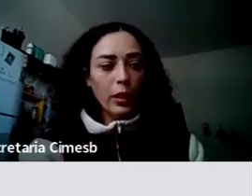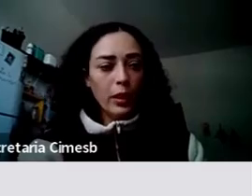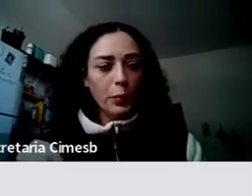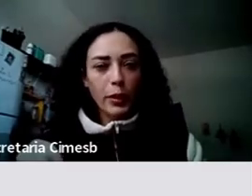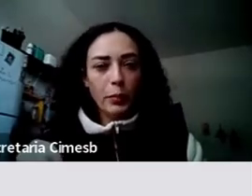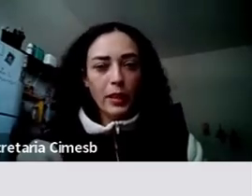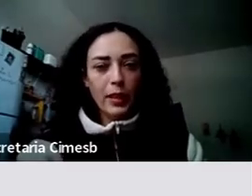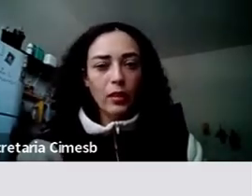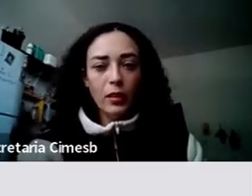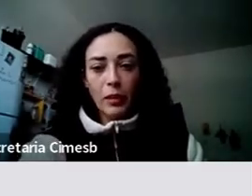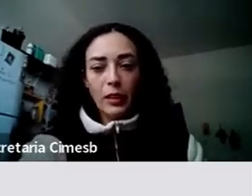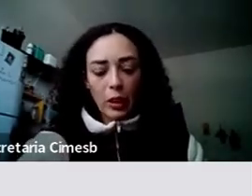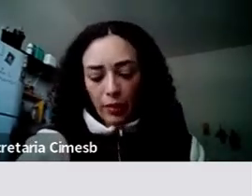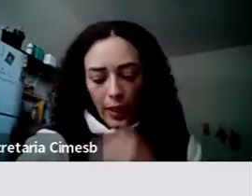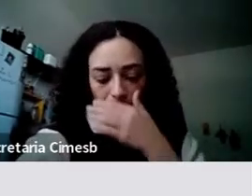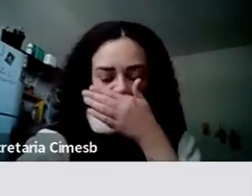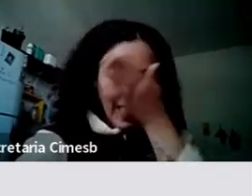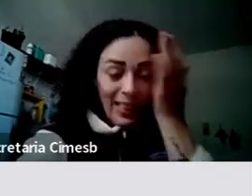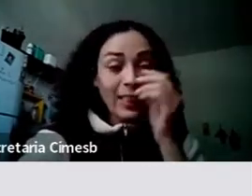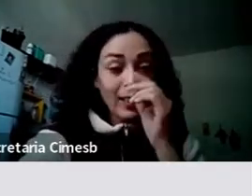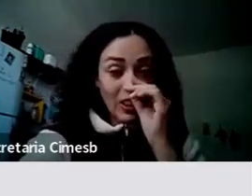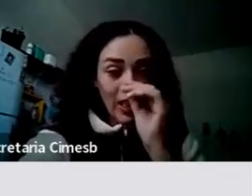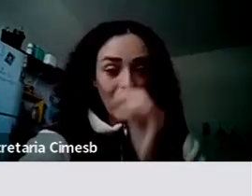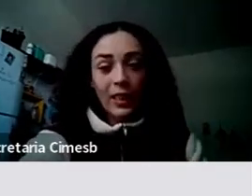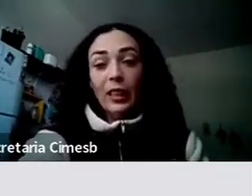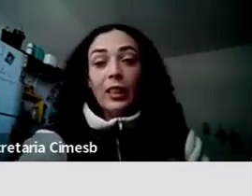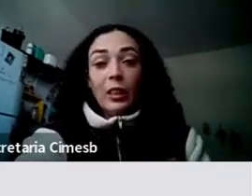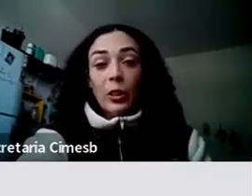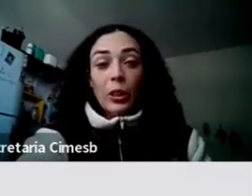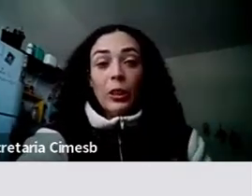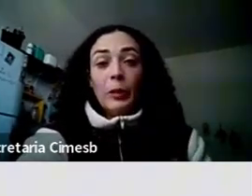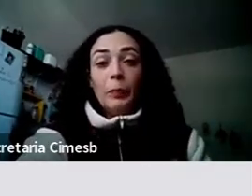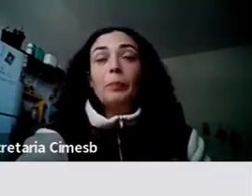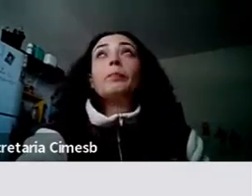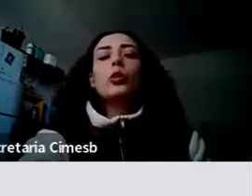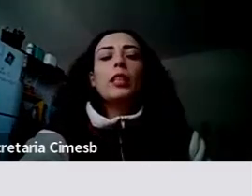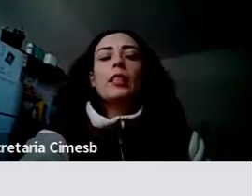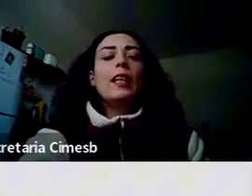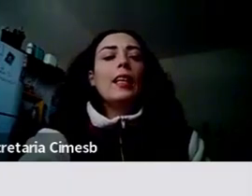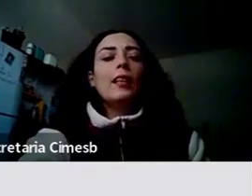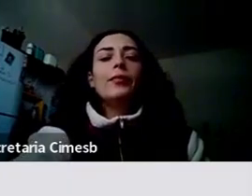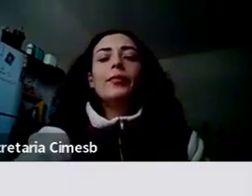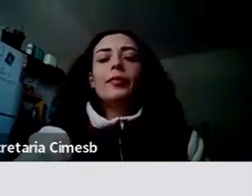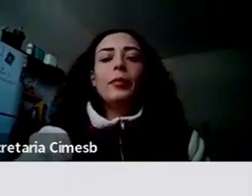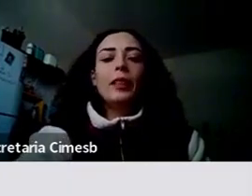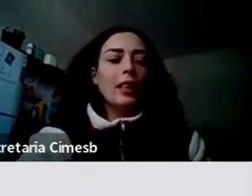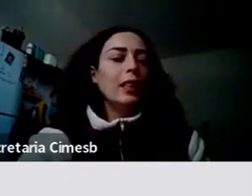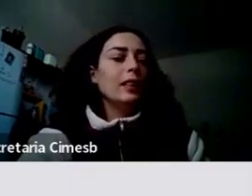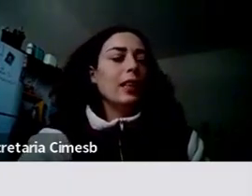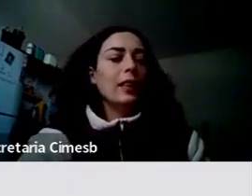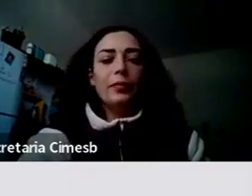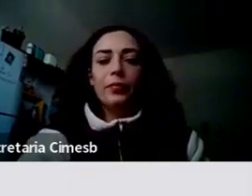uma leitura nas próximas aulas, mas quem tiver interesse já, né, de conhecer